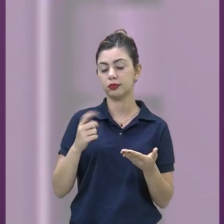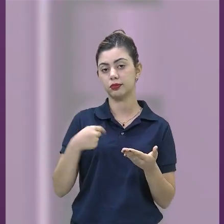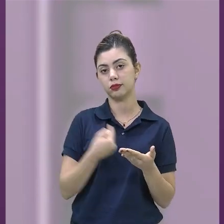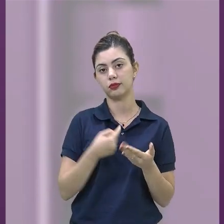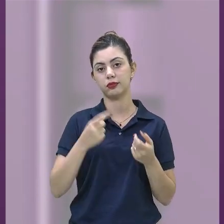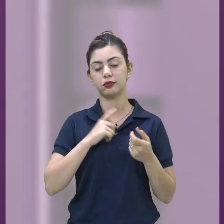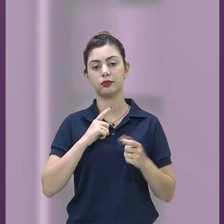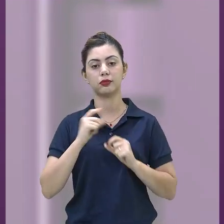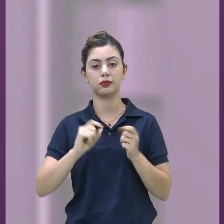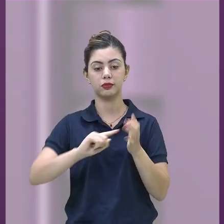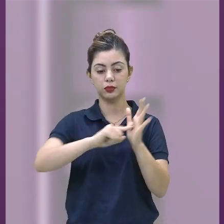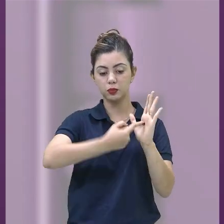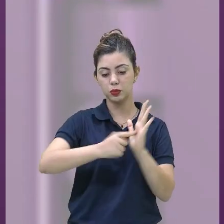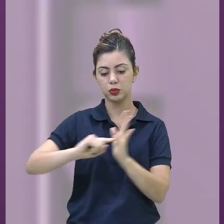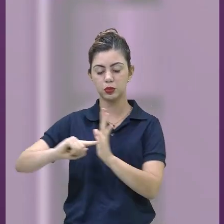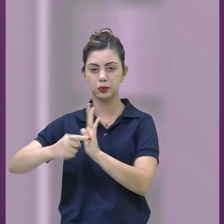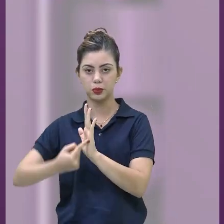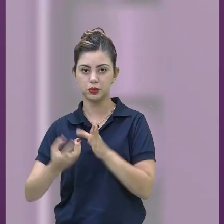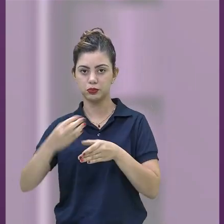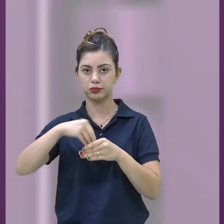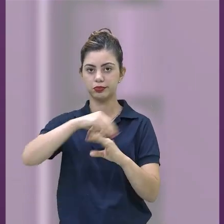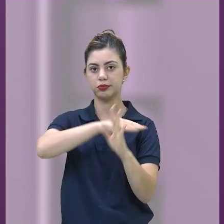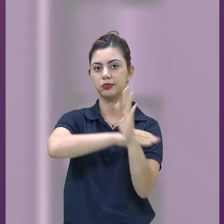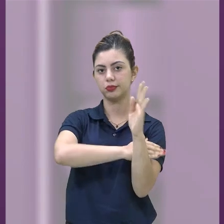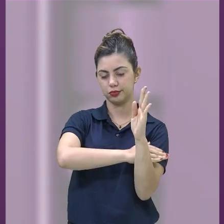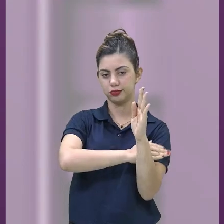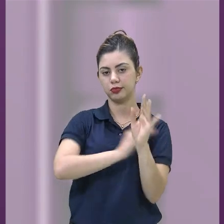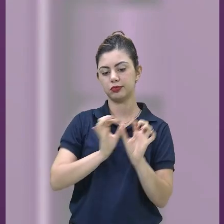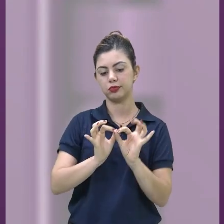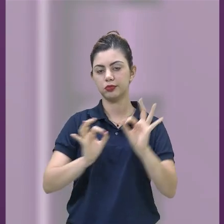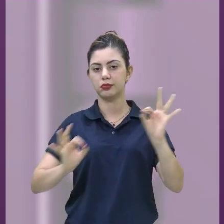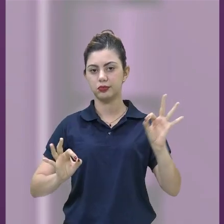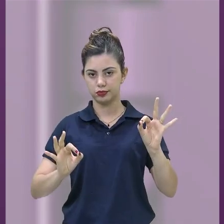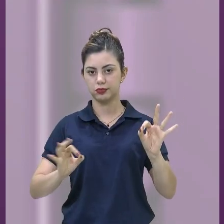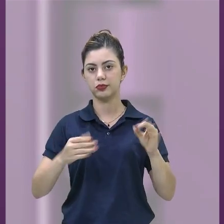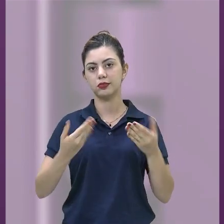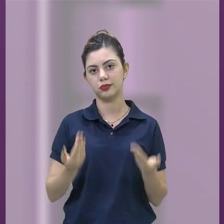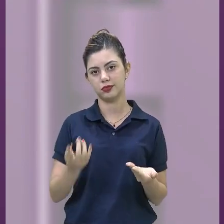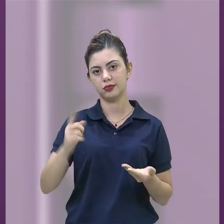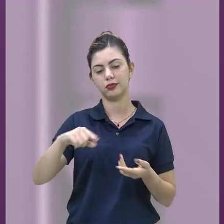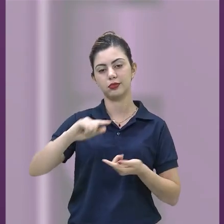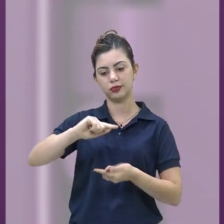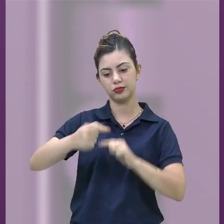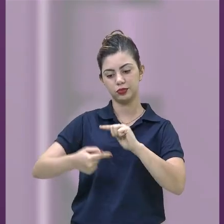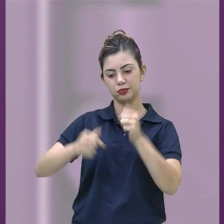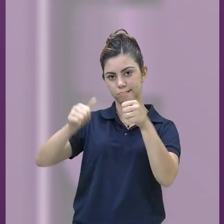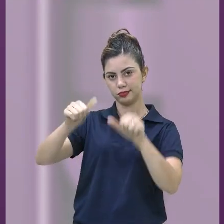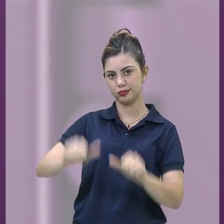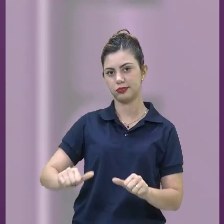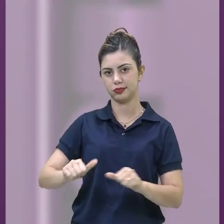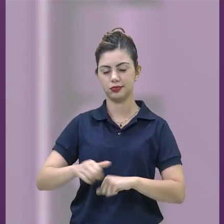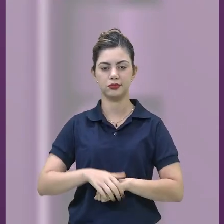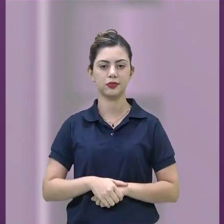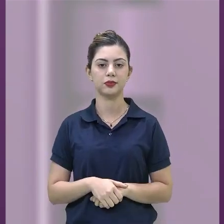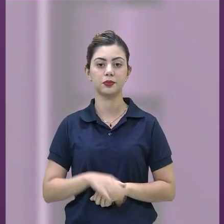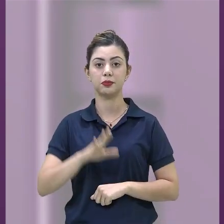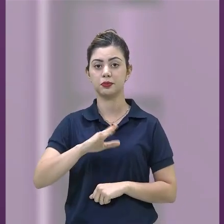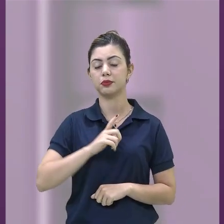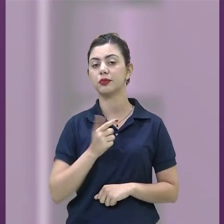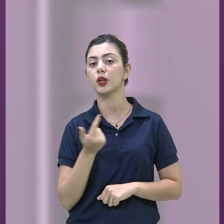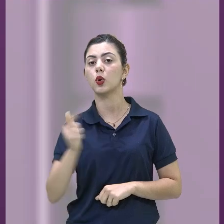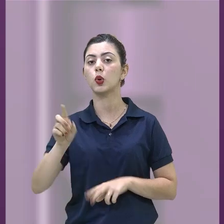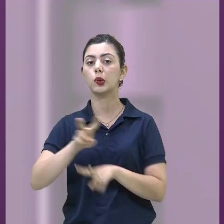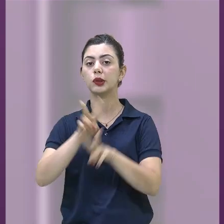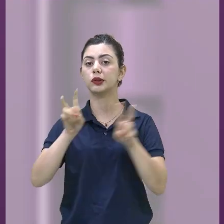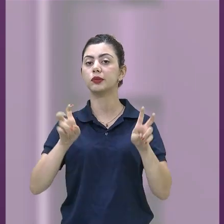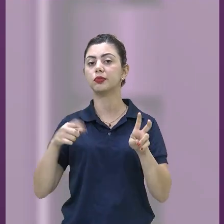pontos que estão situados aí no plano cartesiano, por isso que nós chamamos aí de geometria analítica. Outro tema que nós vimos aqui